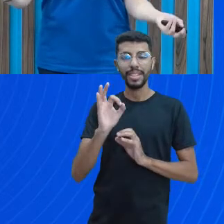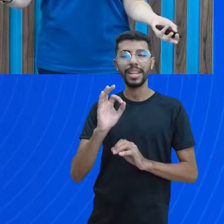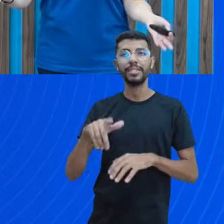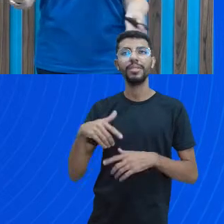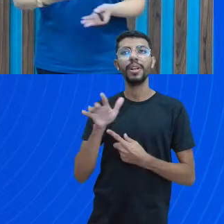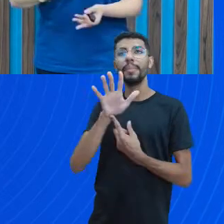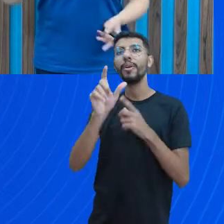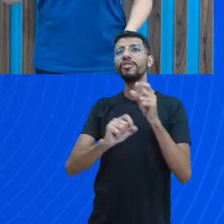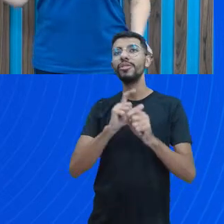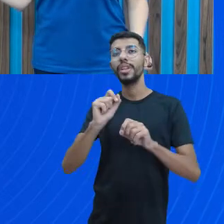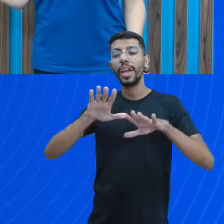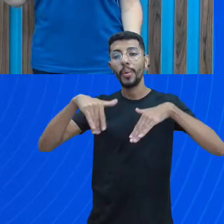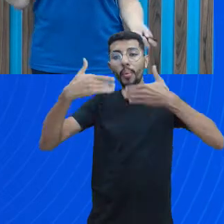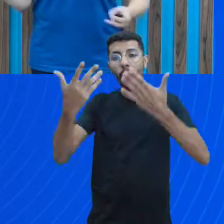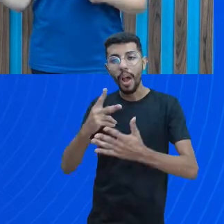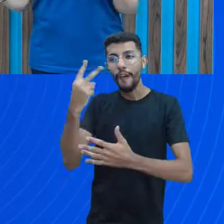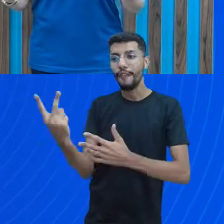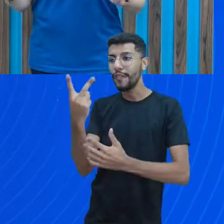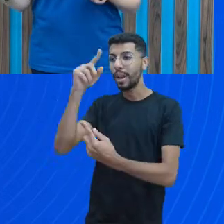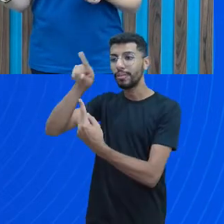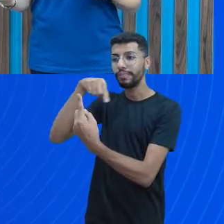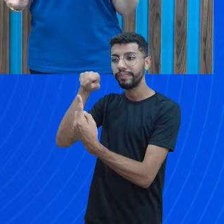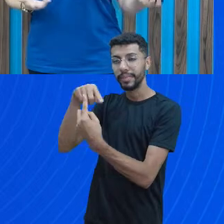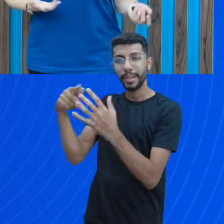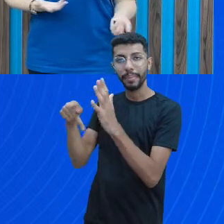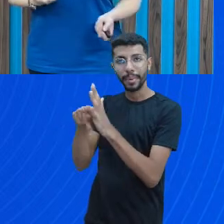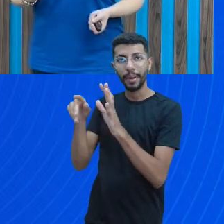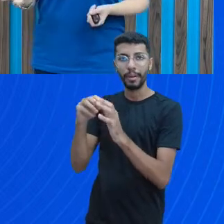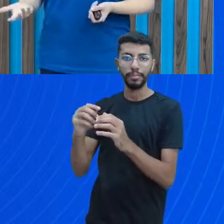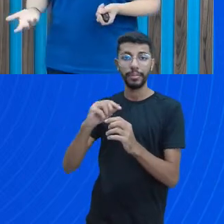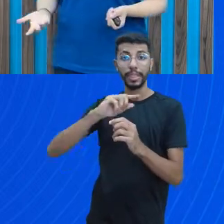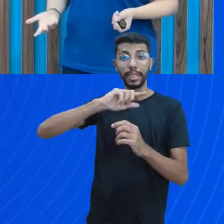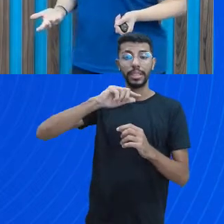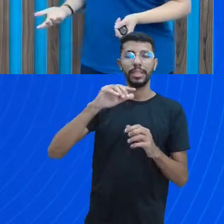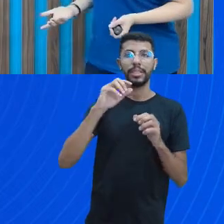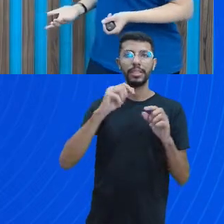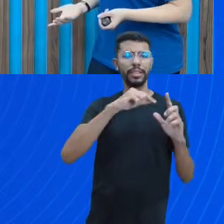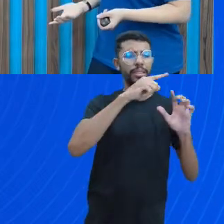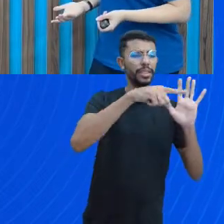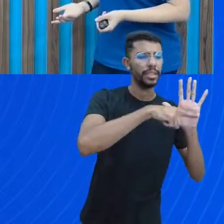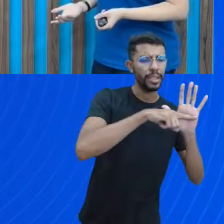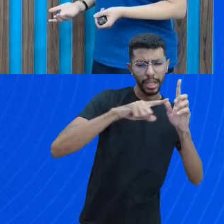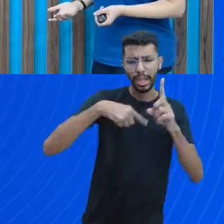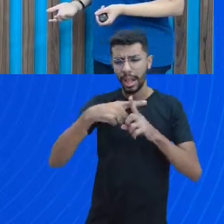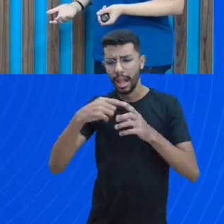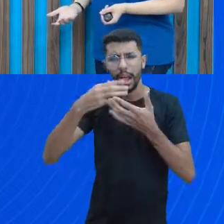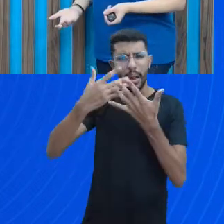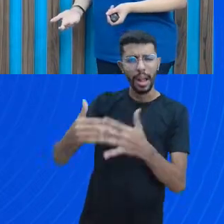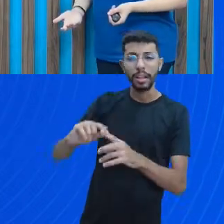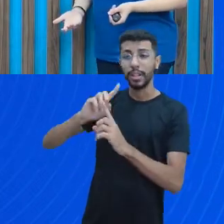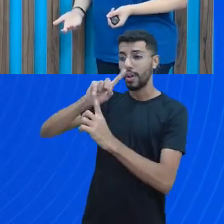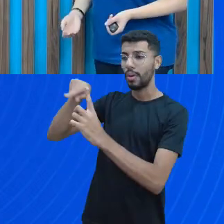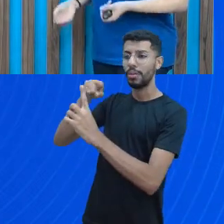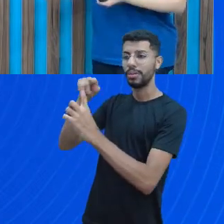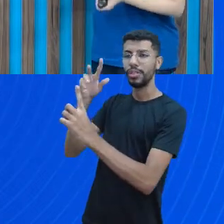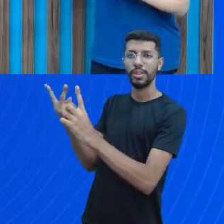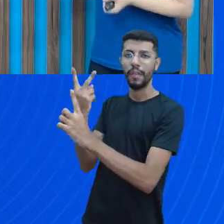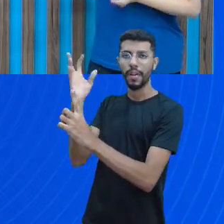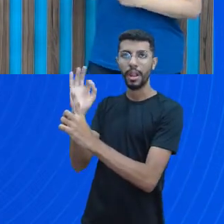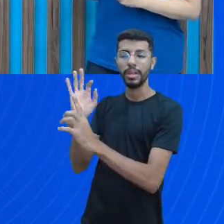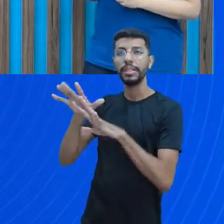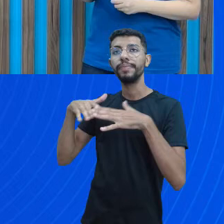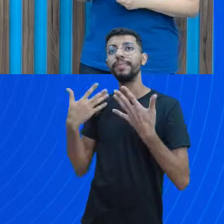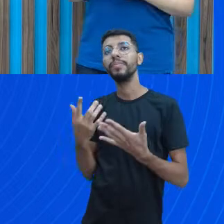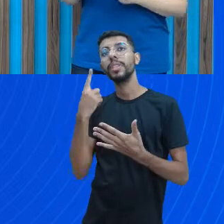é o valor de fato depois de todas as situações de desconto ou de acréscimo aí, tá certo? Esse